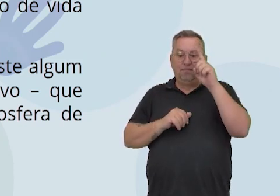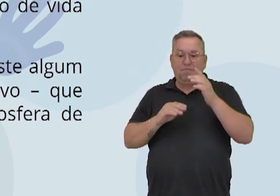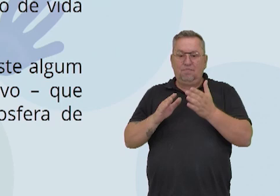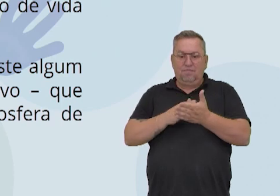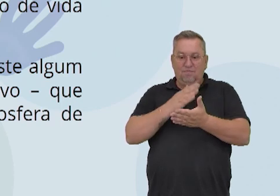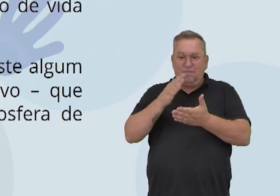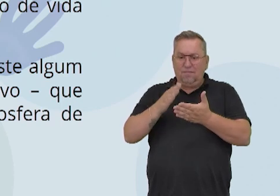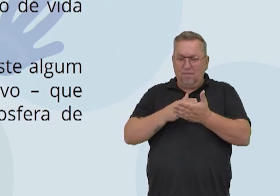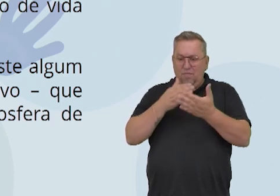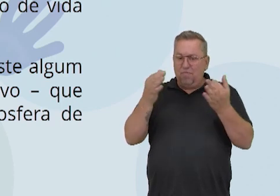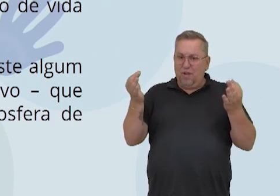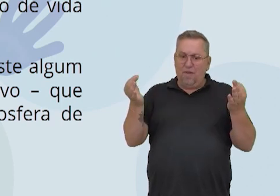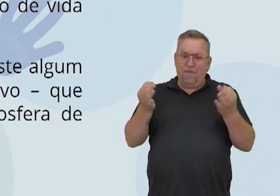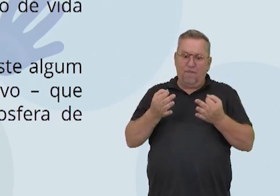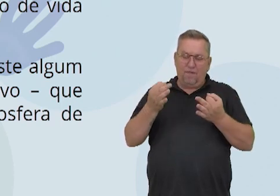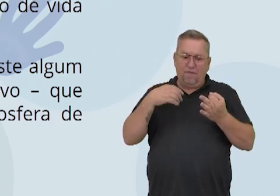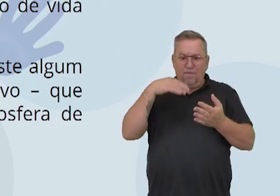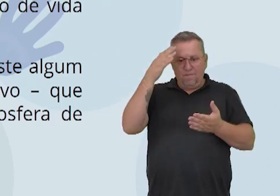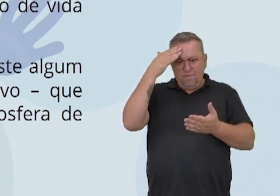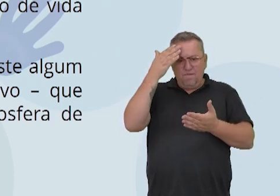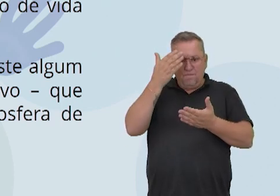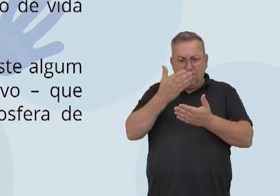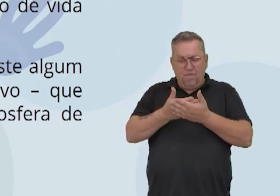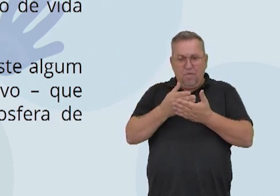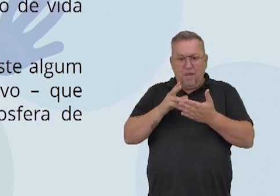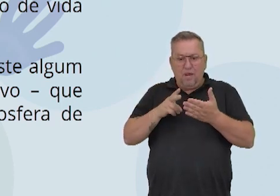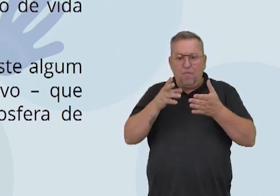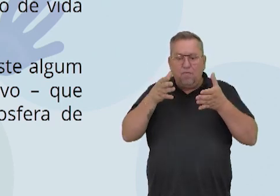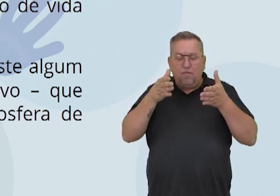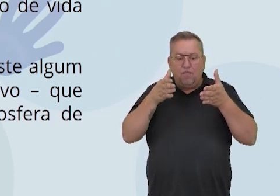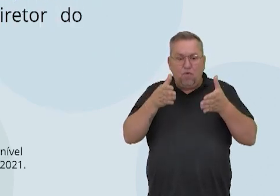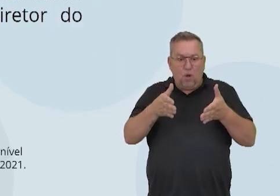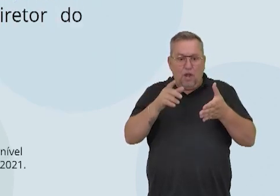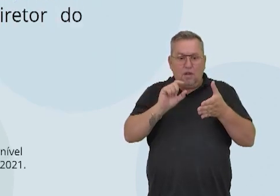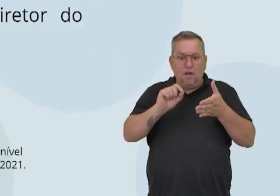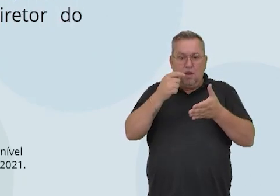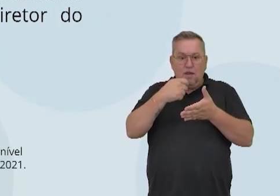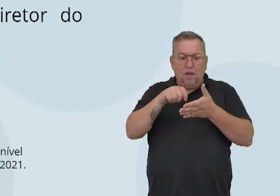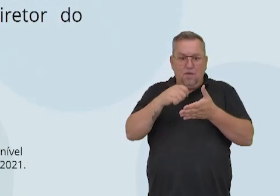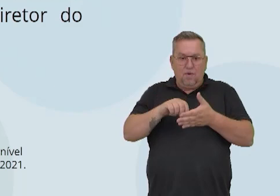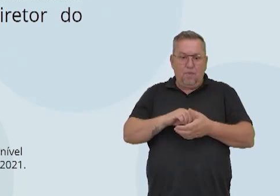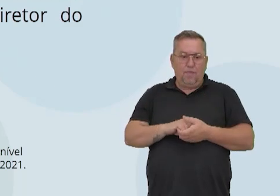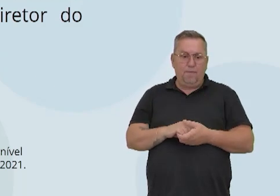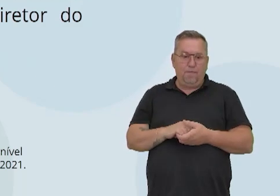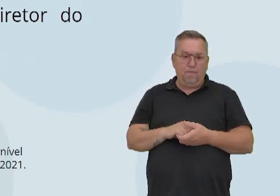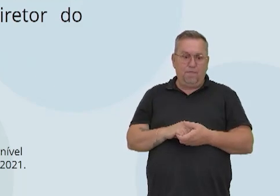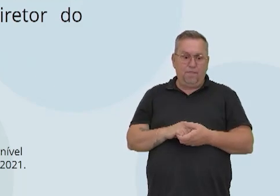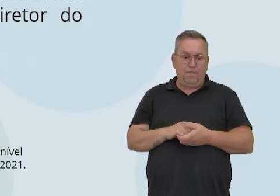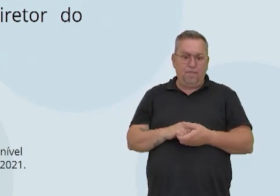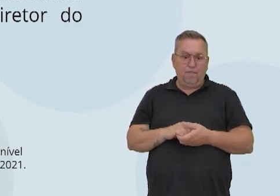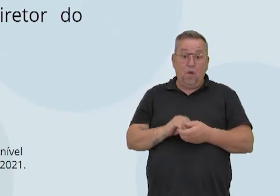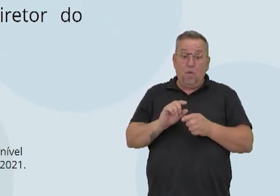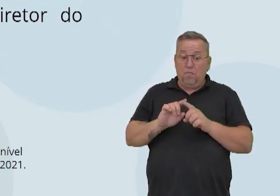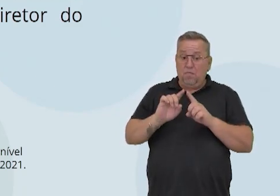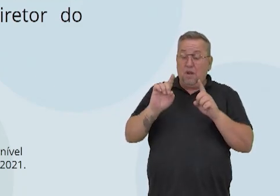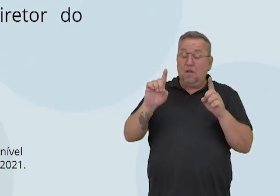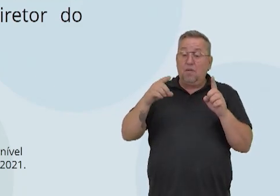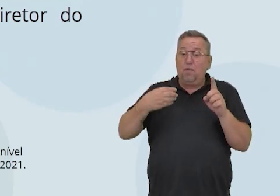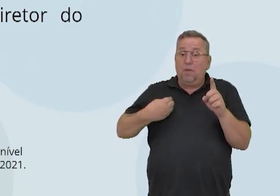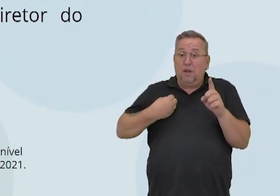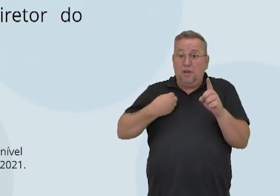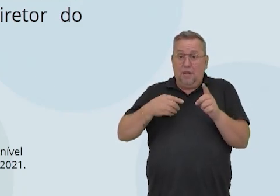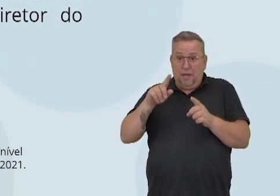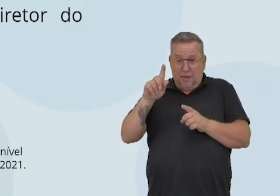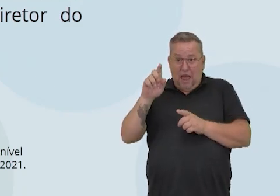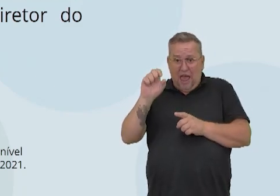de renome. Então, sempre ó, dando ênfase aí a quem escreveu as publicações. Afinal, só